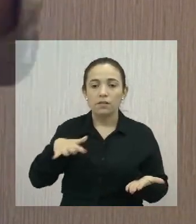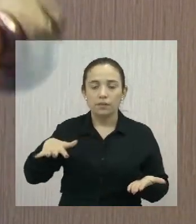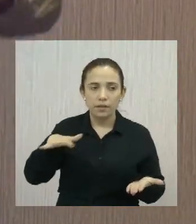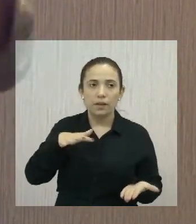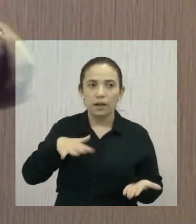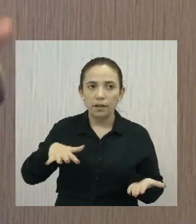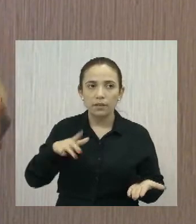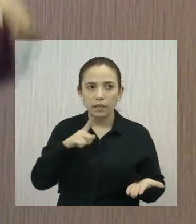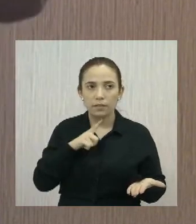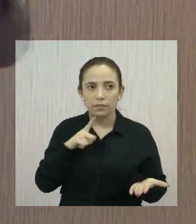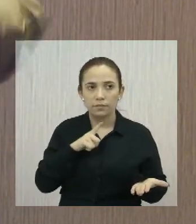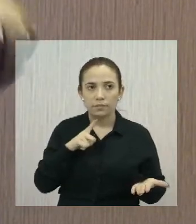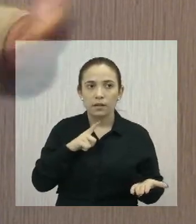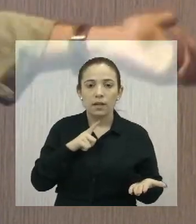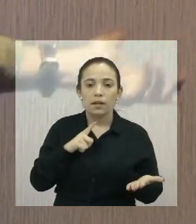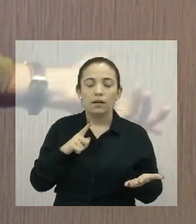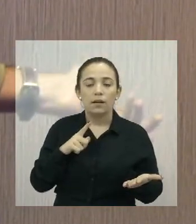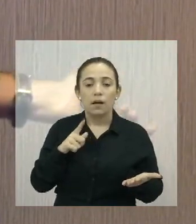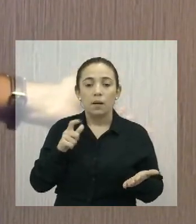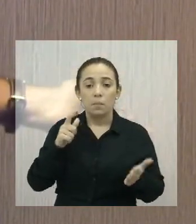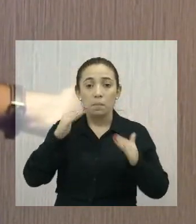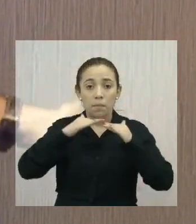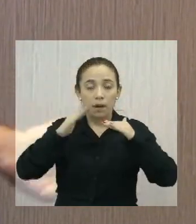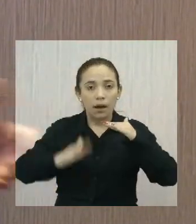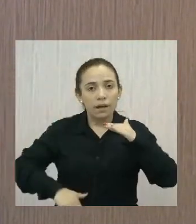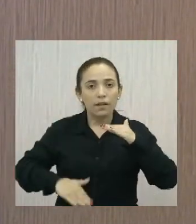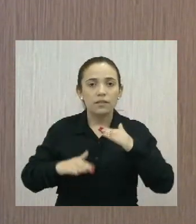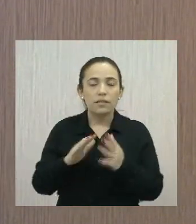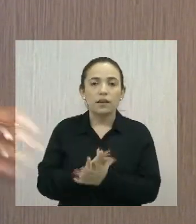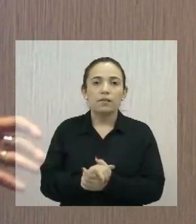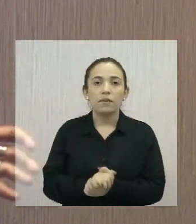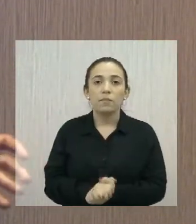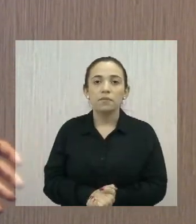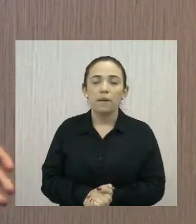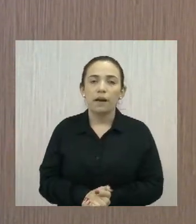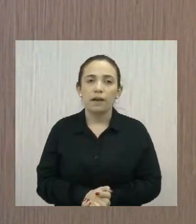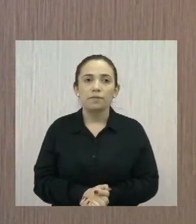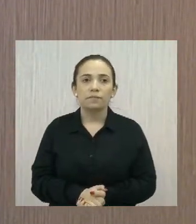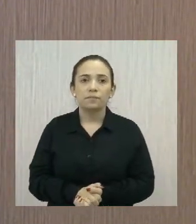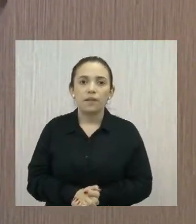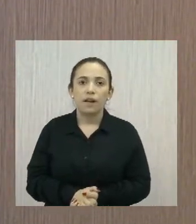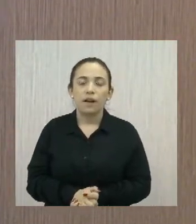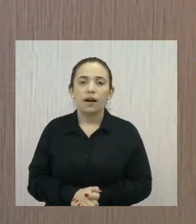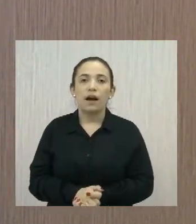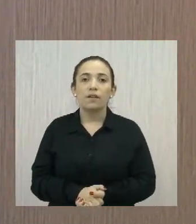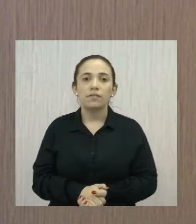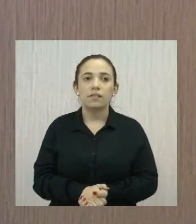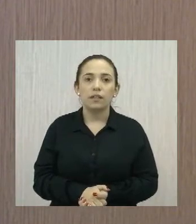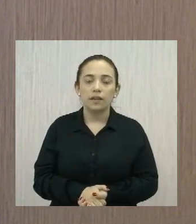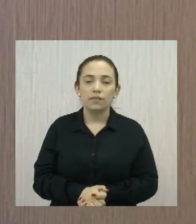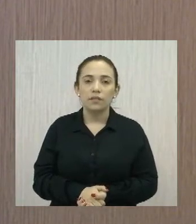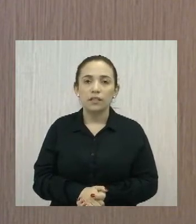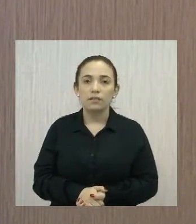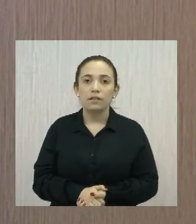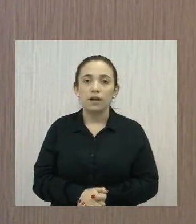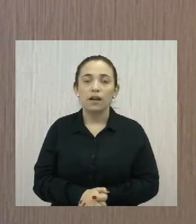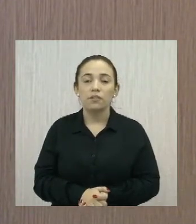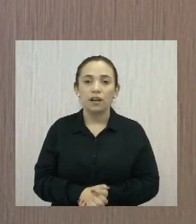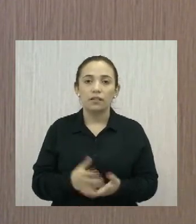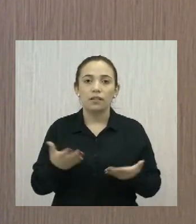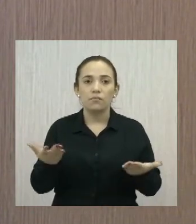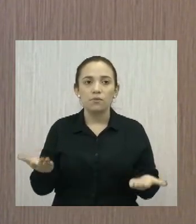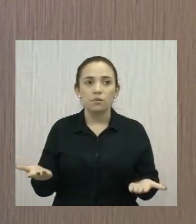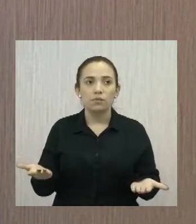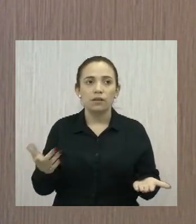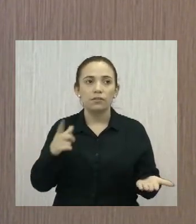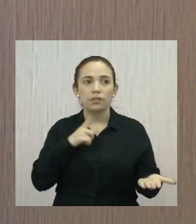do que o imposto do MEI, que é de R$ 55. Então, eu entendi que tem uma gradação, mas está errado. Quando um